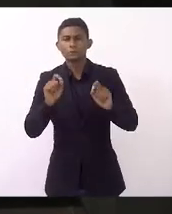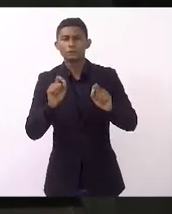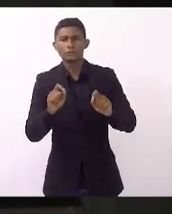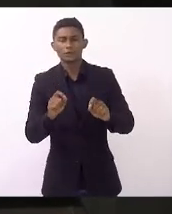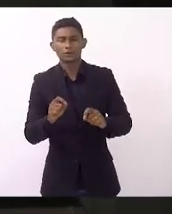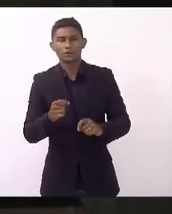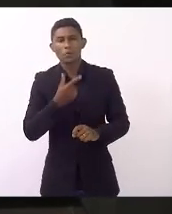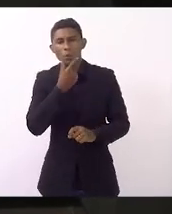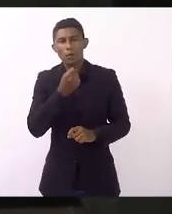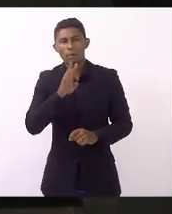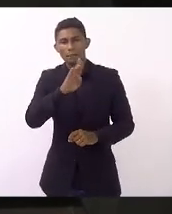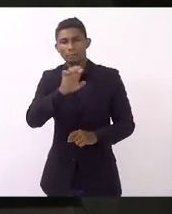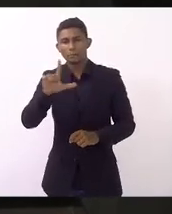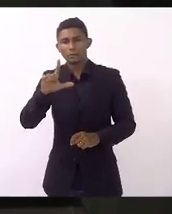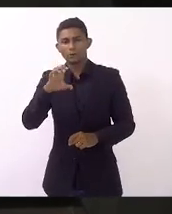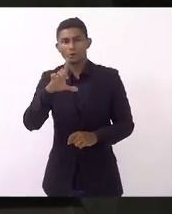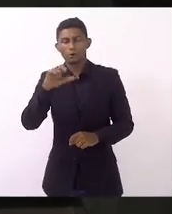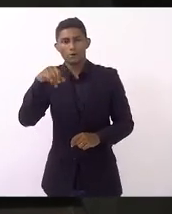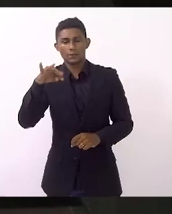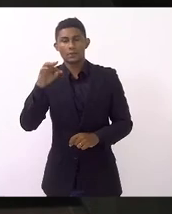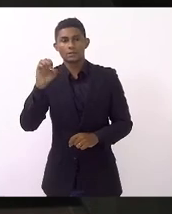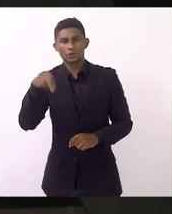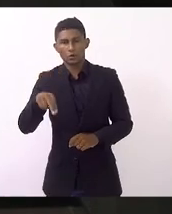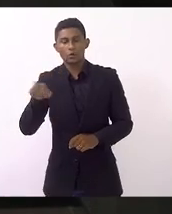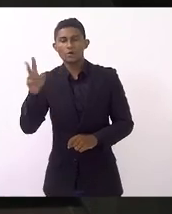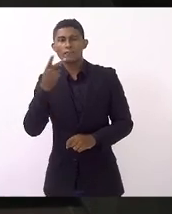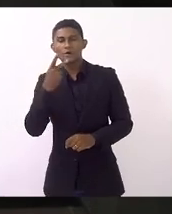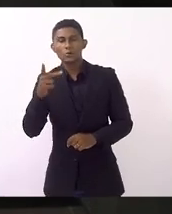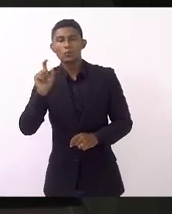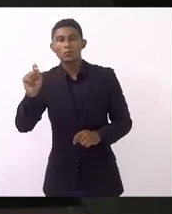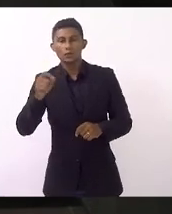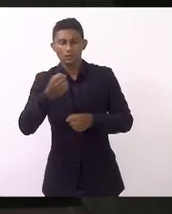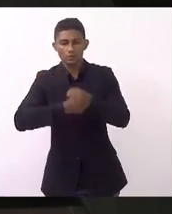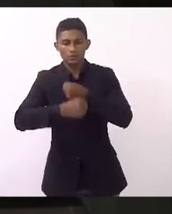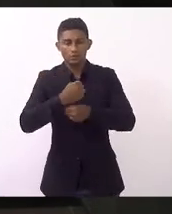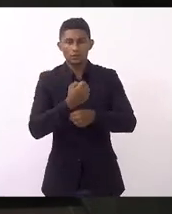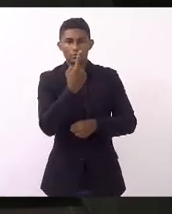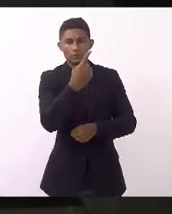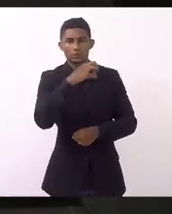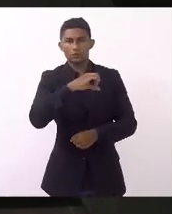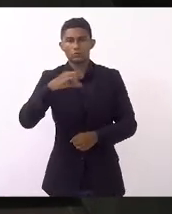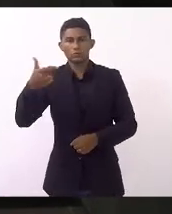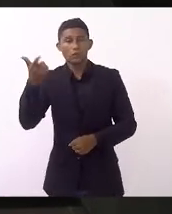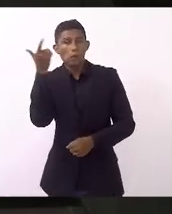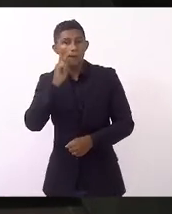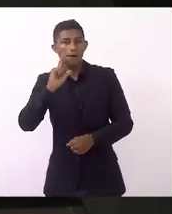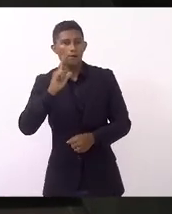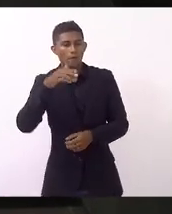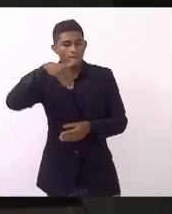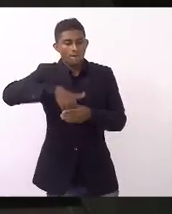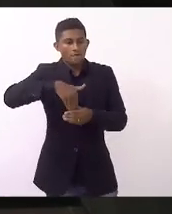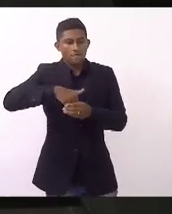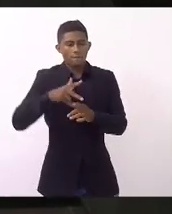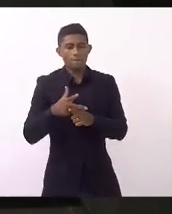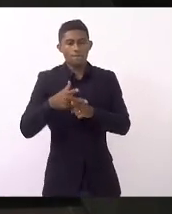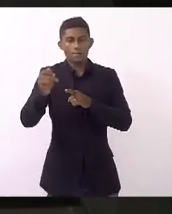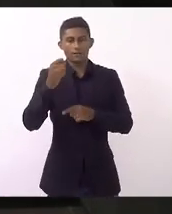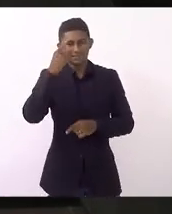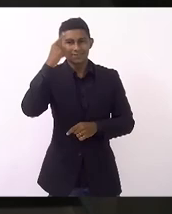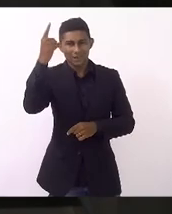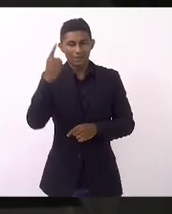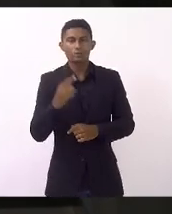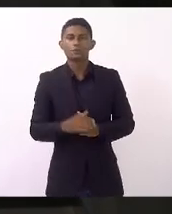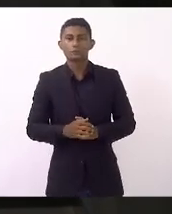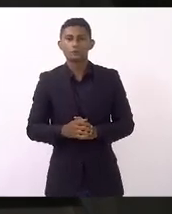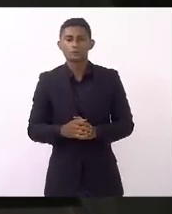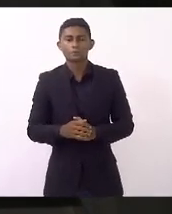do Bill Clinton, em 92, proferiu sobre a campanha de 92, quando Clinton derrotou o George Bush pai, que tentava a reeleição, e